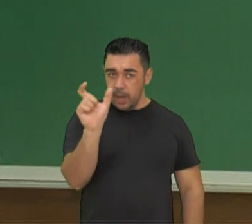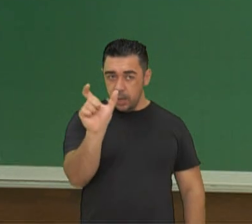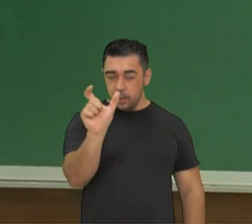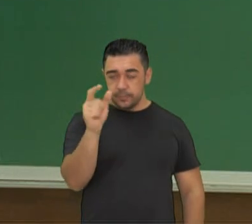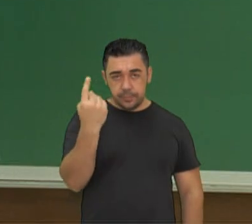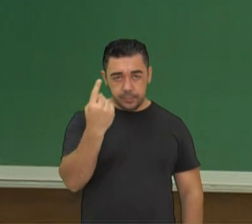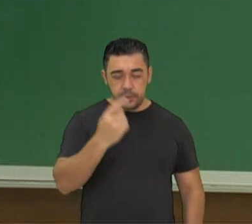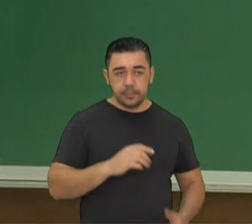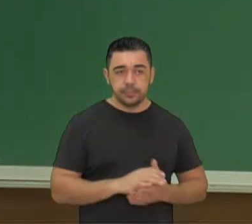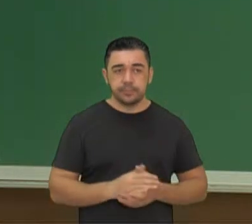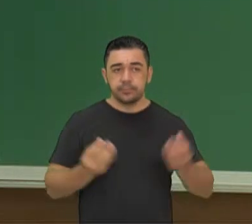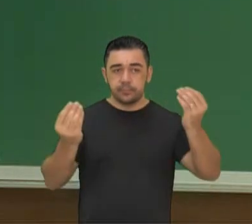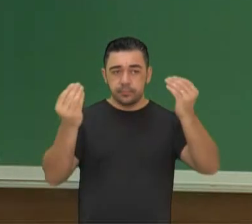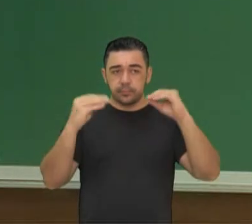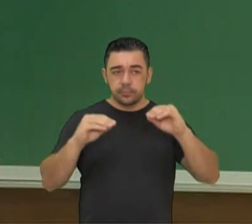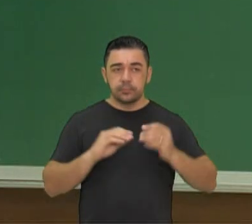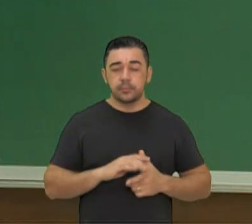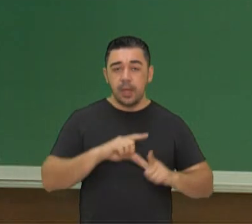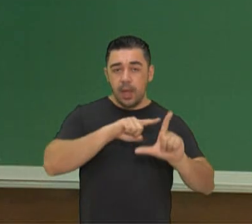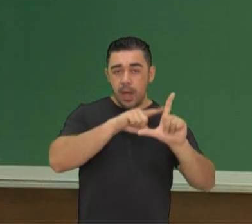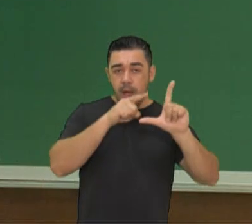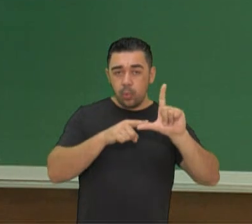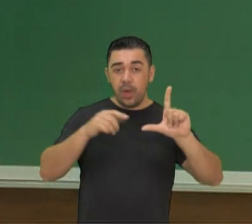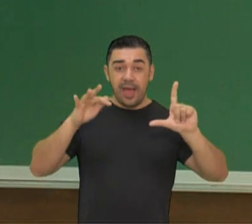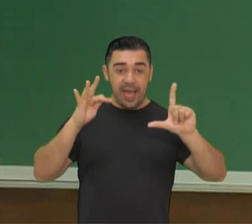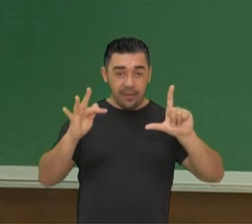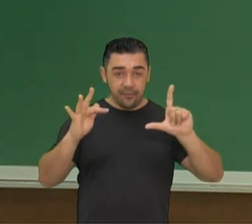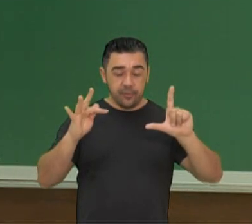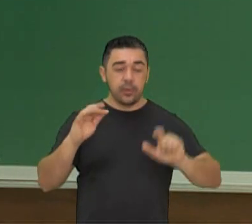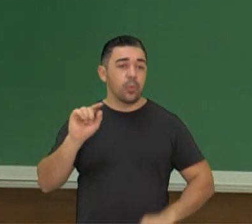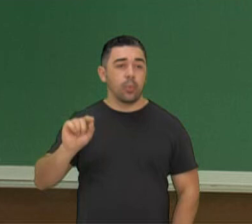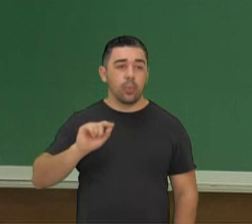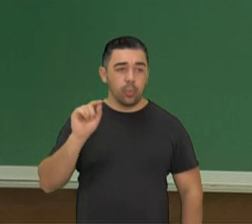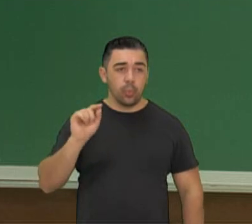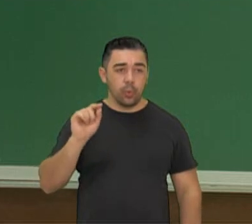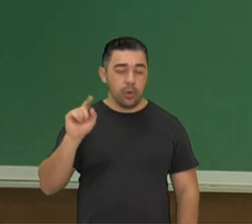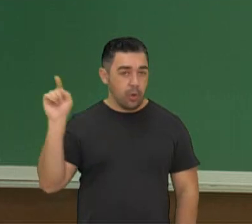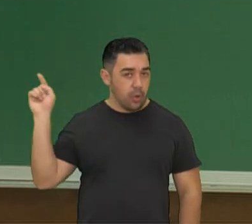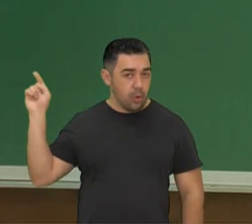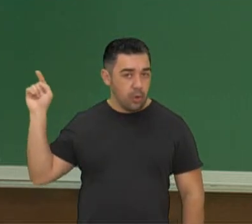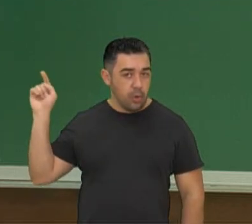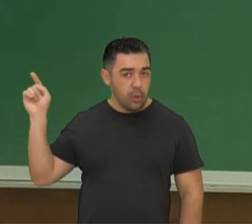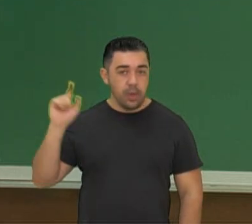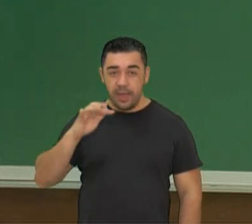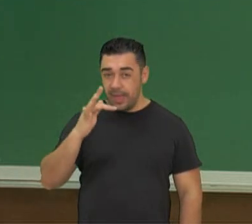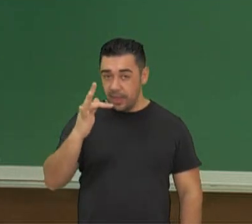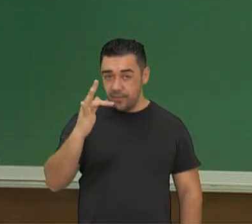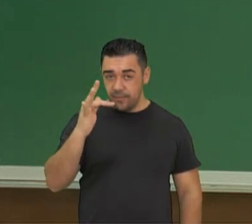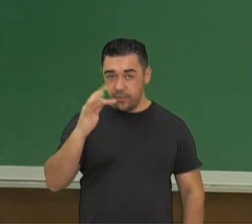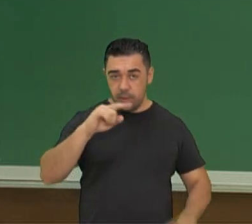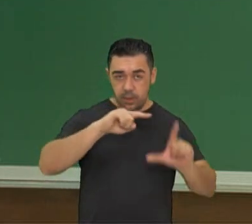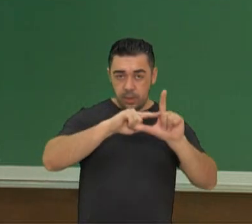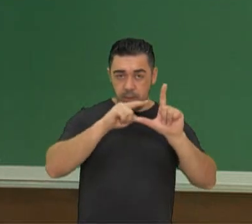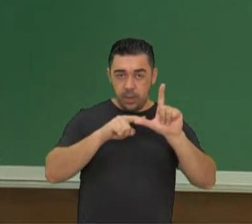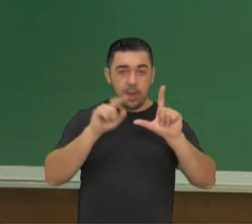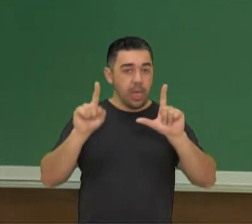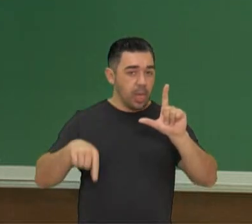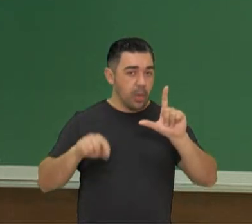primeira frase. E depois, o ângulo F em destaque, ó, esse ângulo aqui, com o vértice F, é